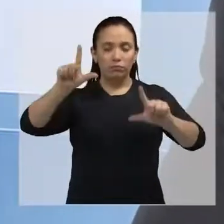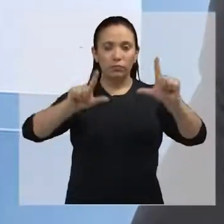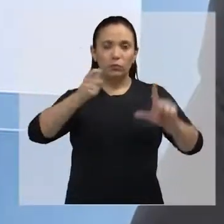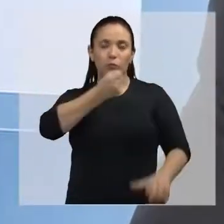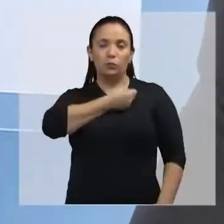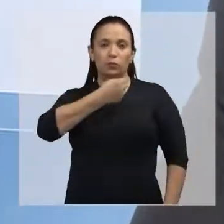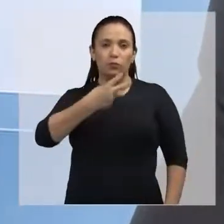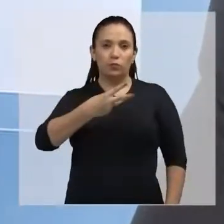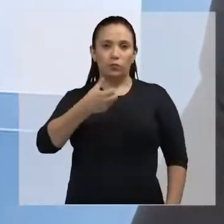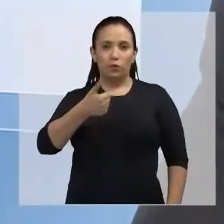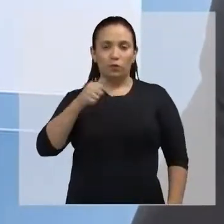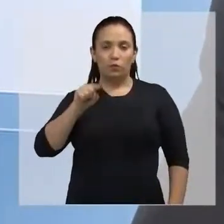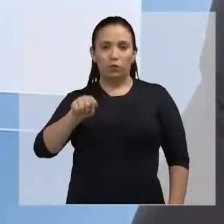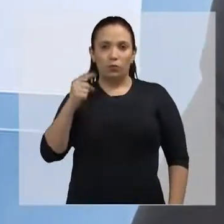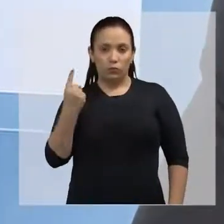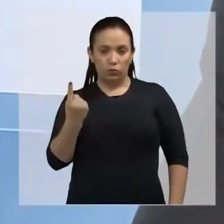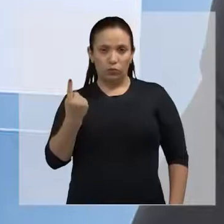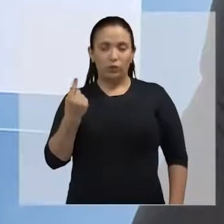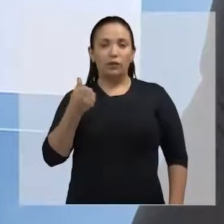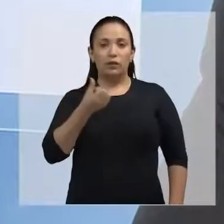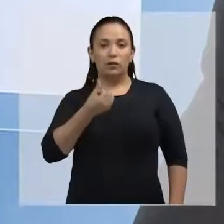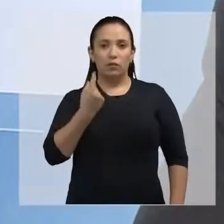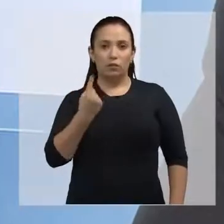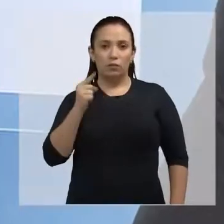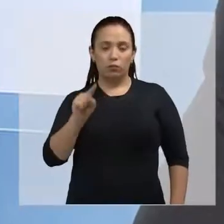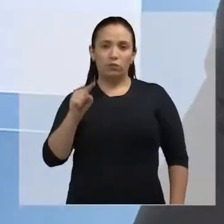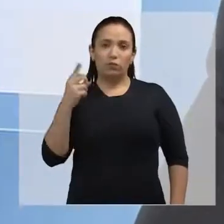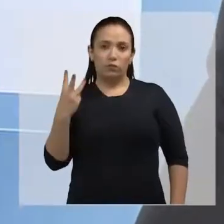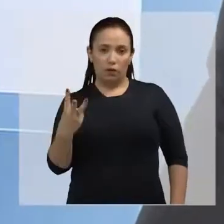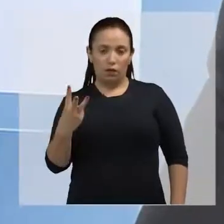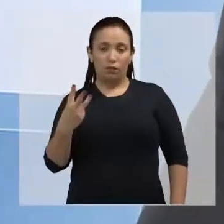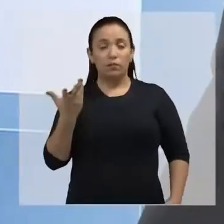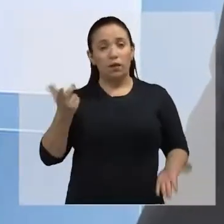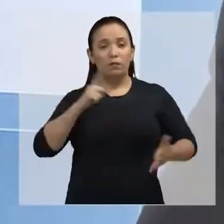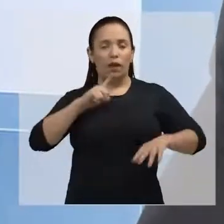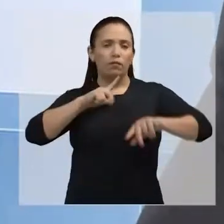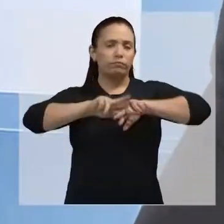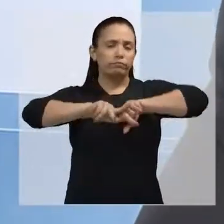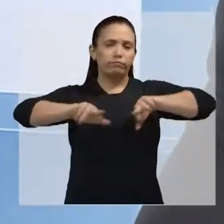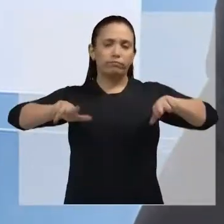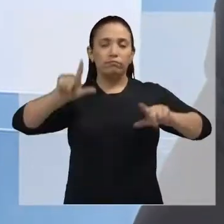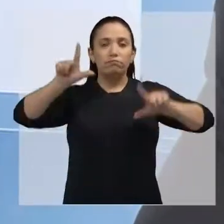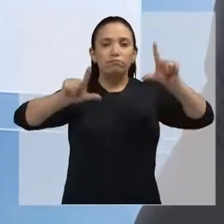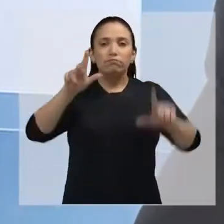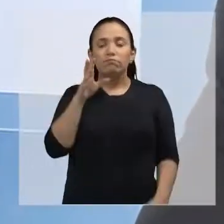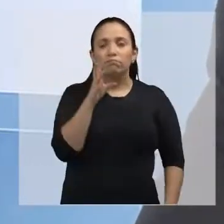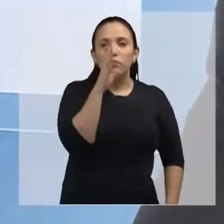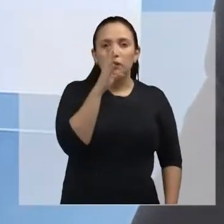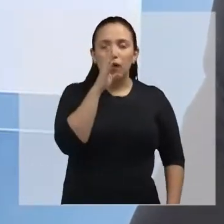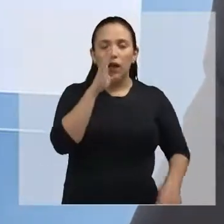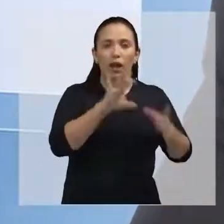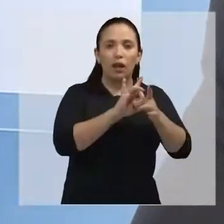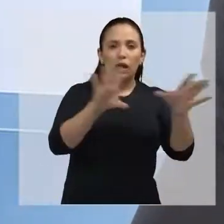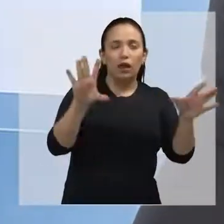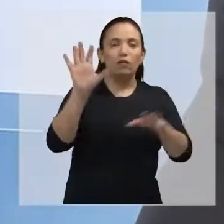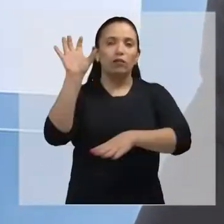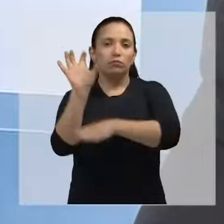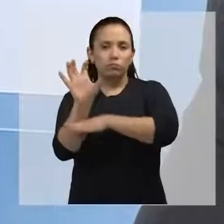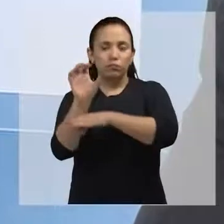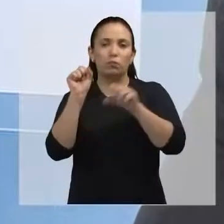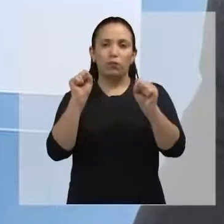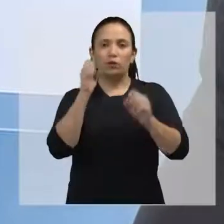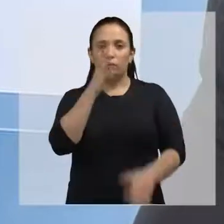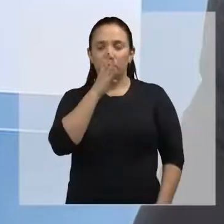canal 31.1 e 61.3. Então você tem várias opções, tanto da TV aberta como fechada, para assistir o